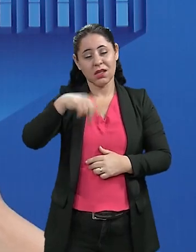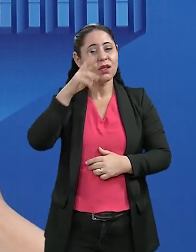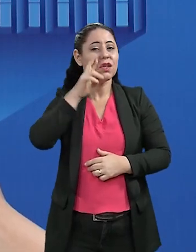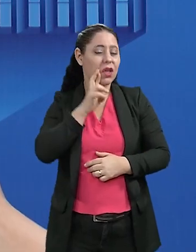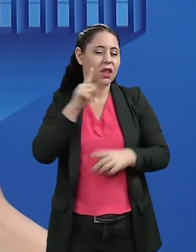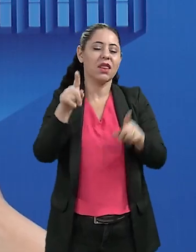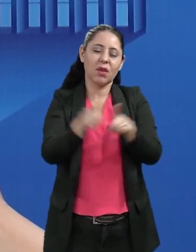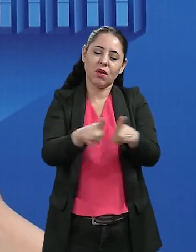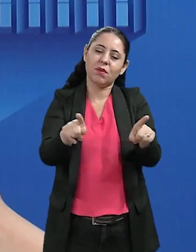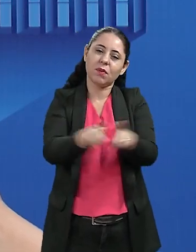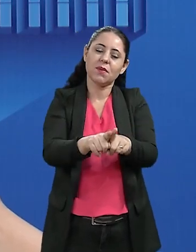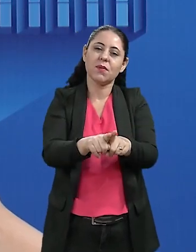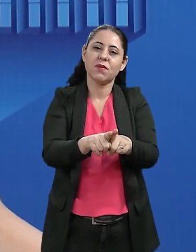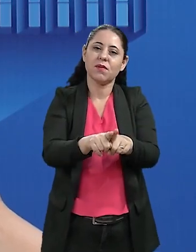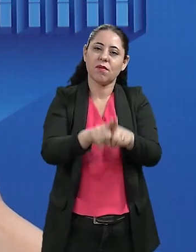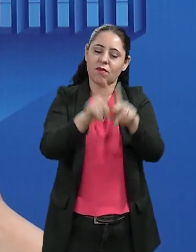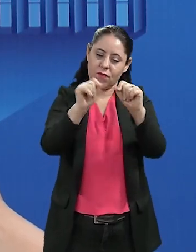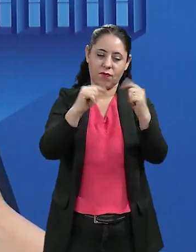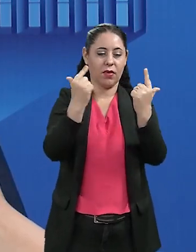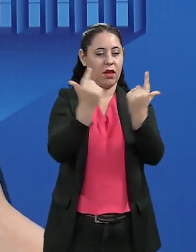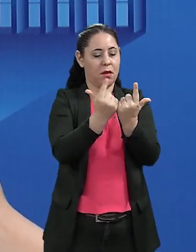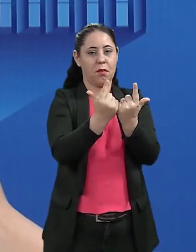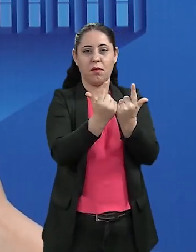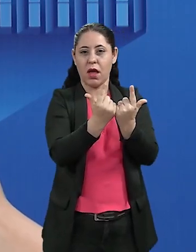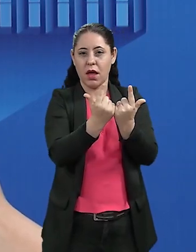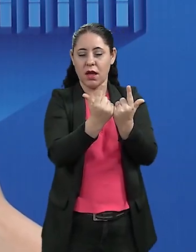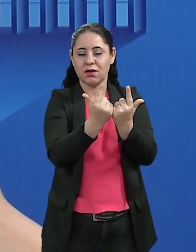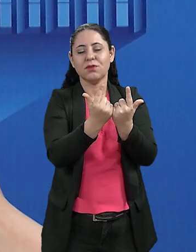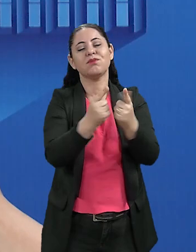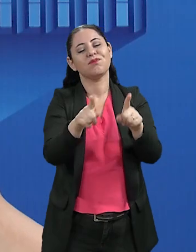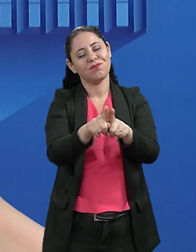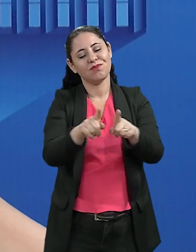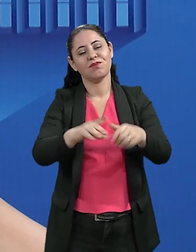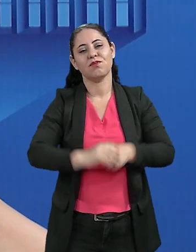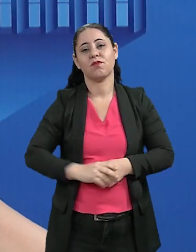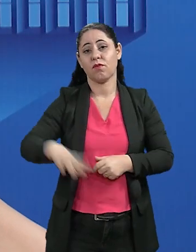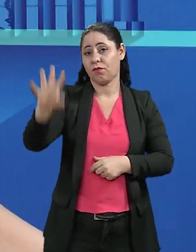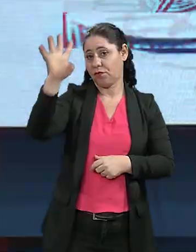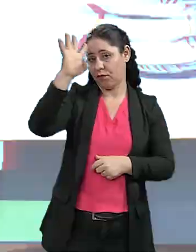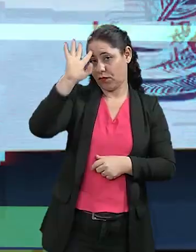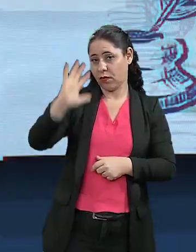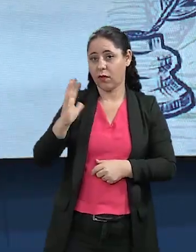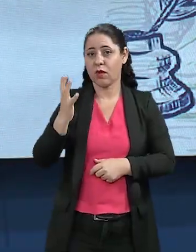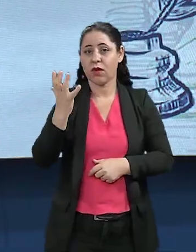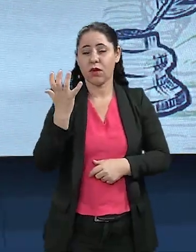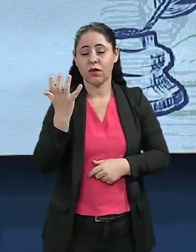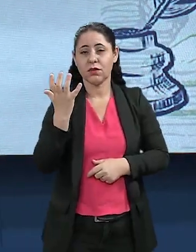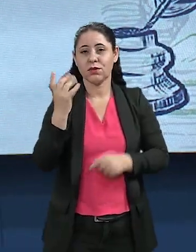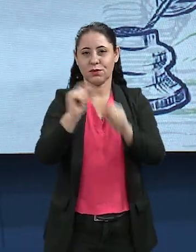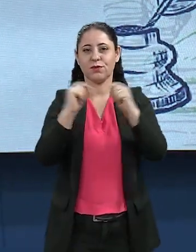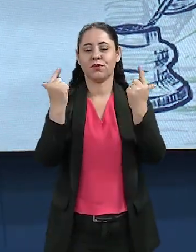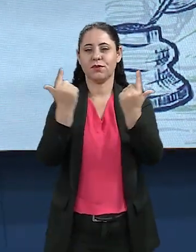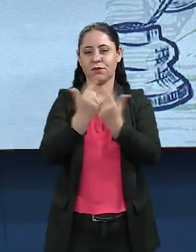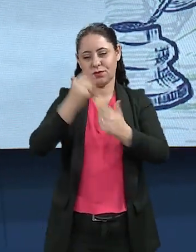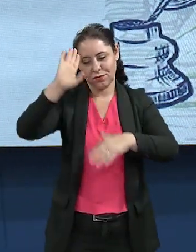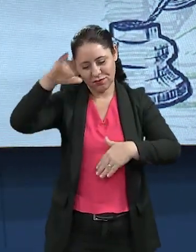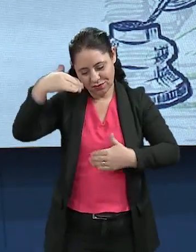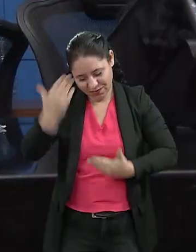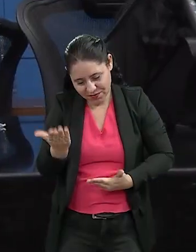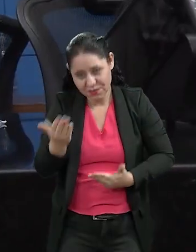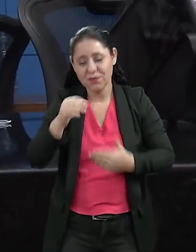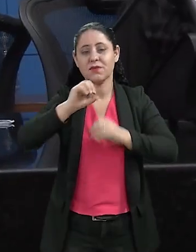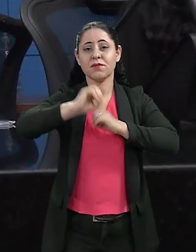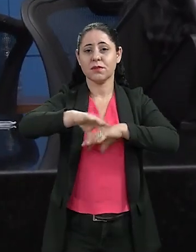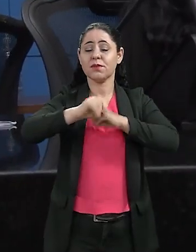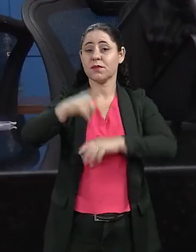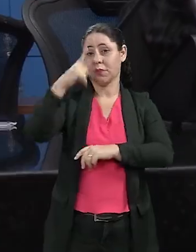pelo governador Eduardo Riedel. E a Assembleia não poderia deixar passar em branco isso. Na quarta-feira aconteceu na Leme